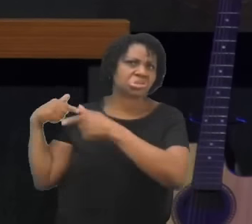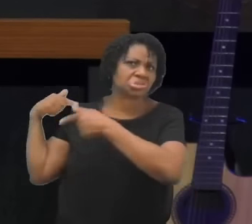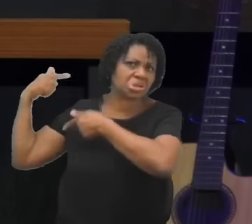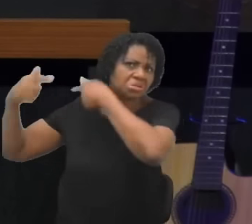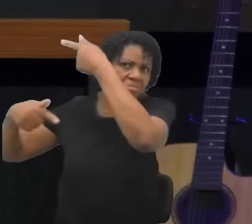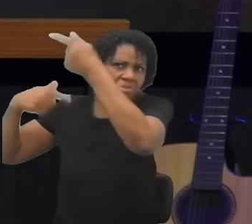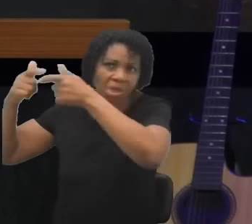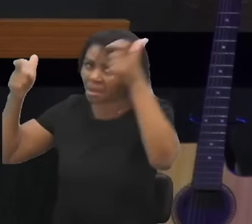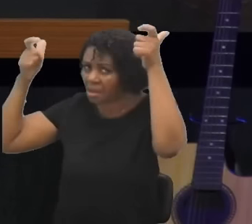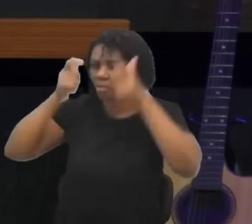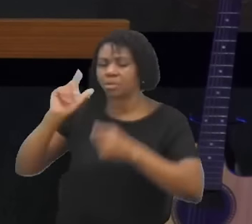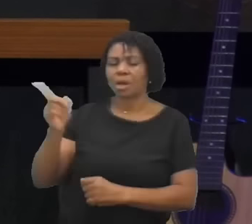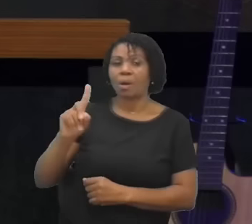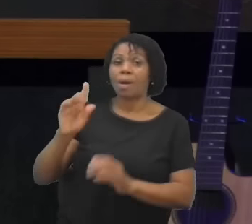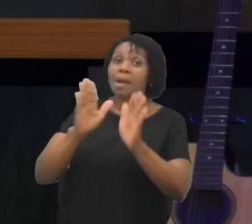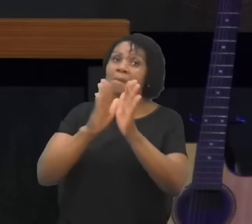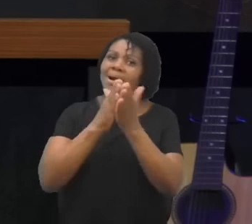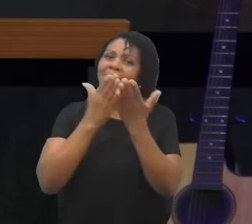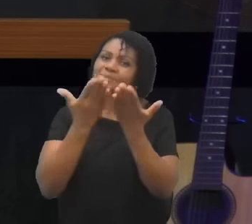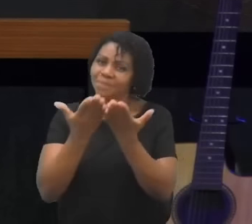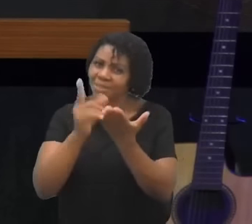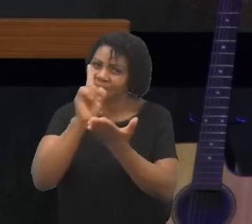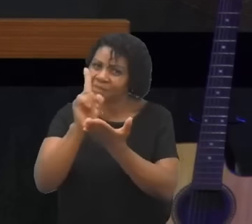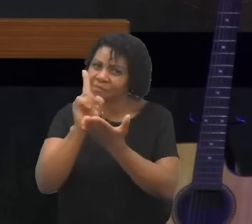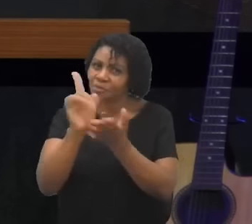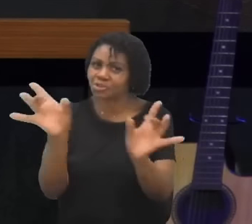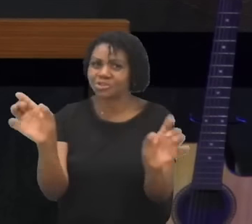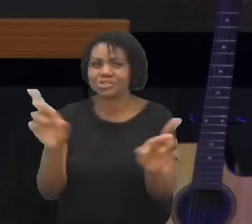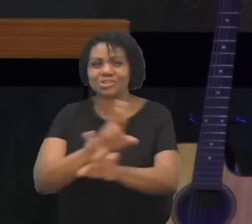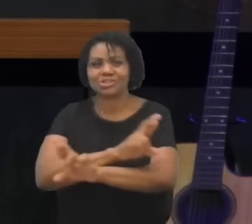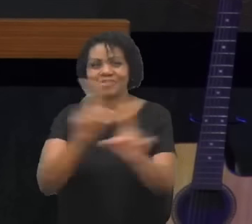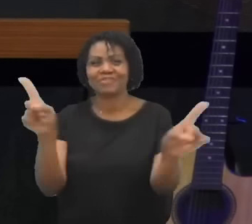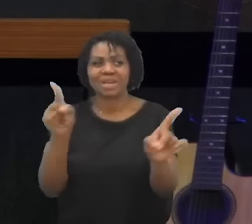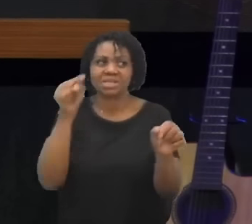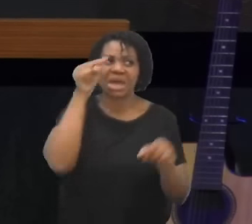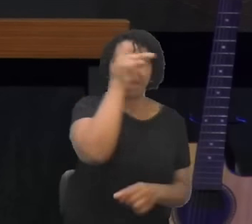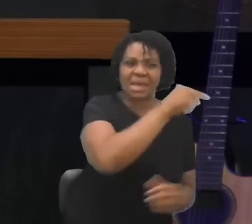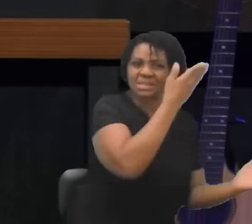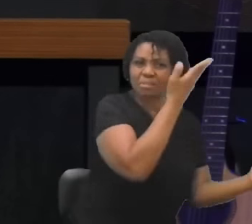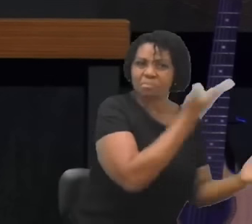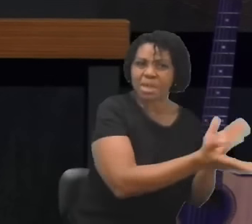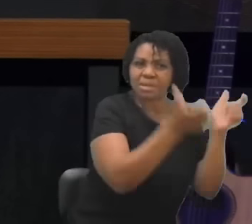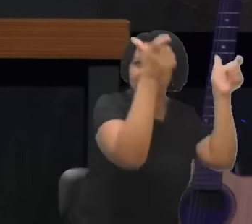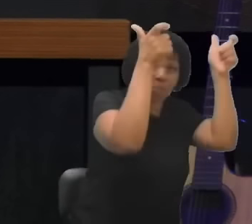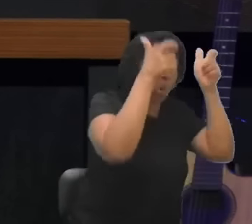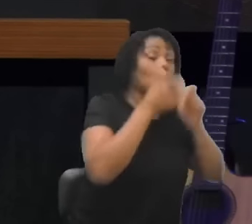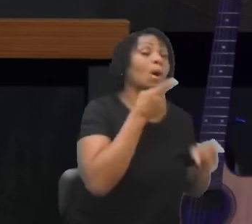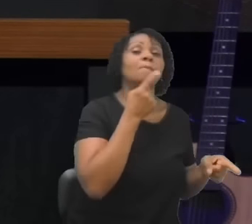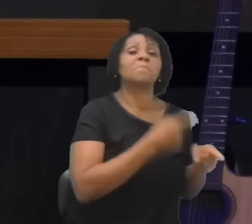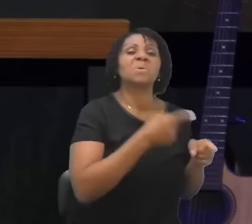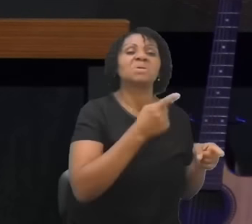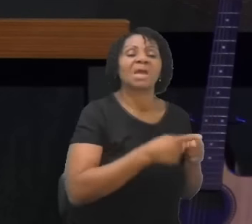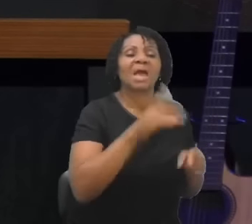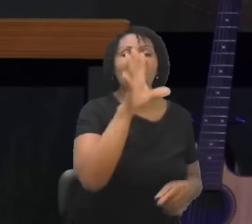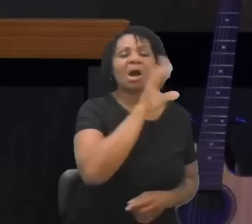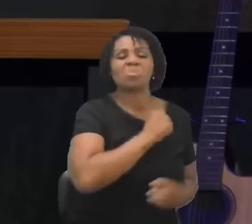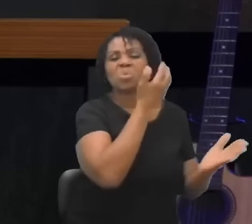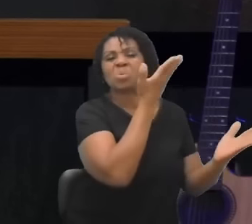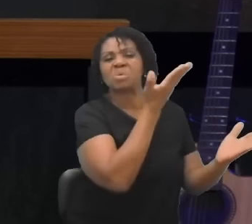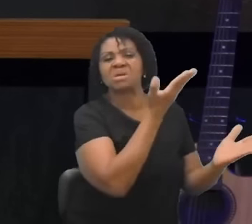nada. Agora, o livro termina com o contrário. Vashti perdeu a coroa. Sabe por quê? Porque ela perdeu o